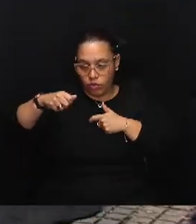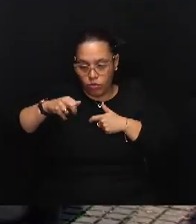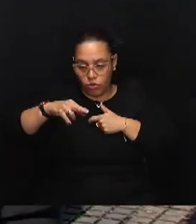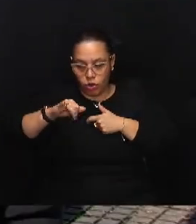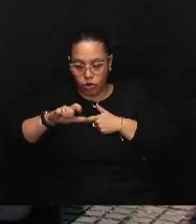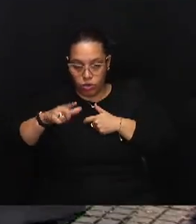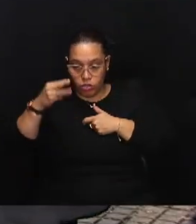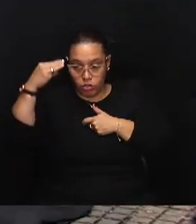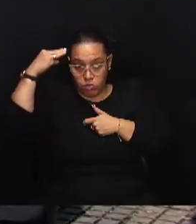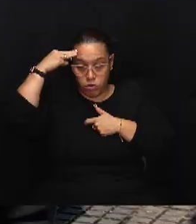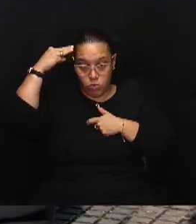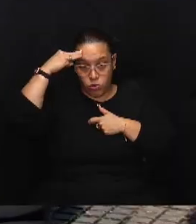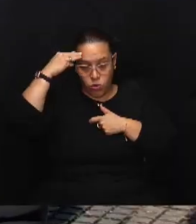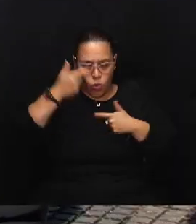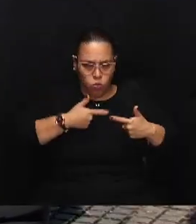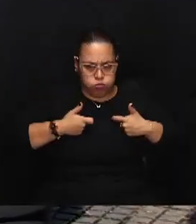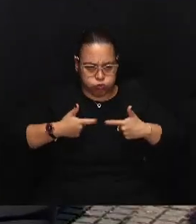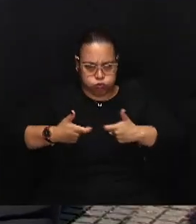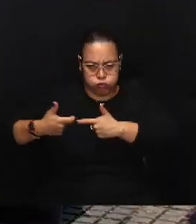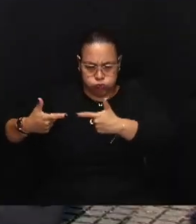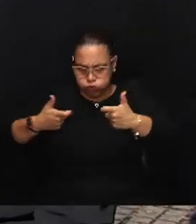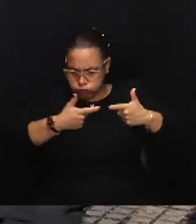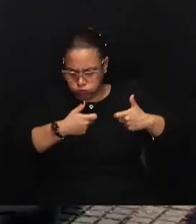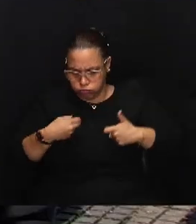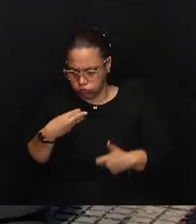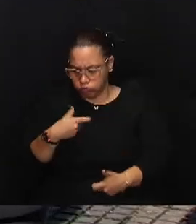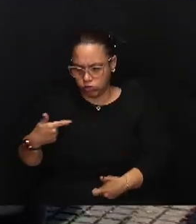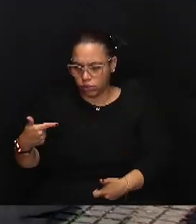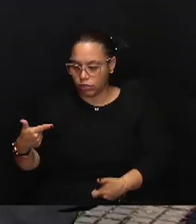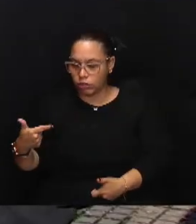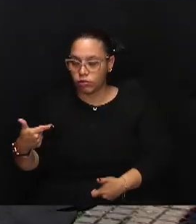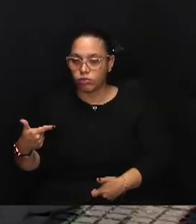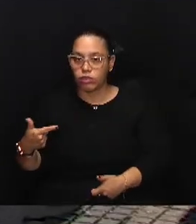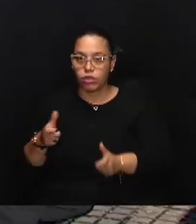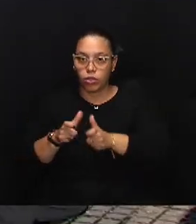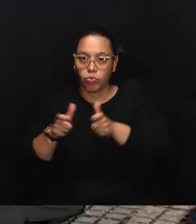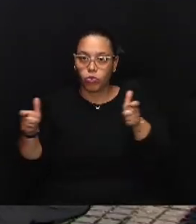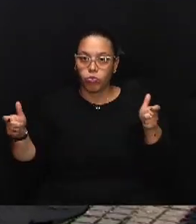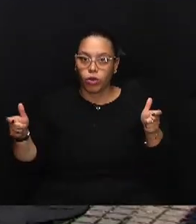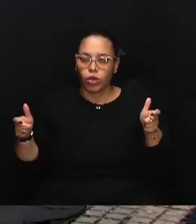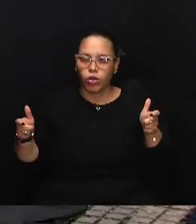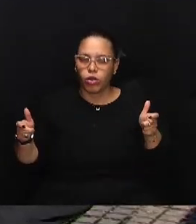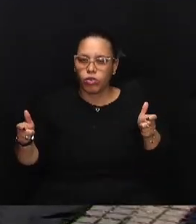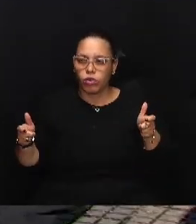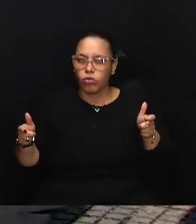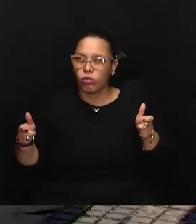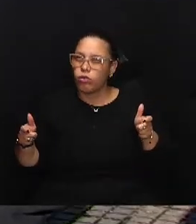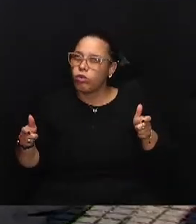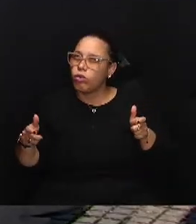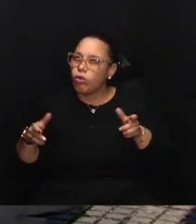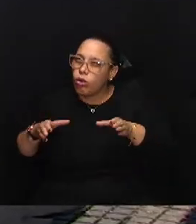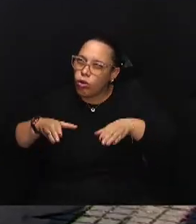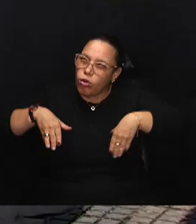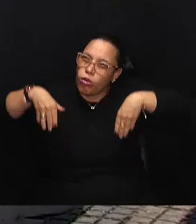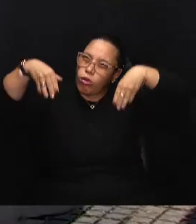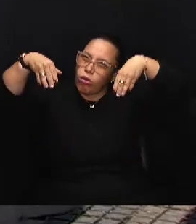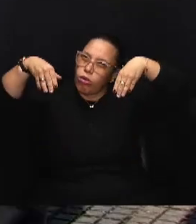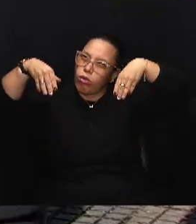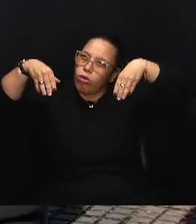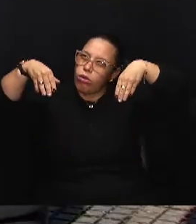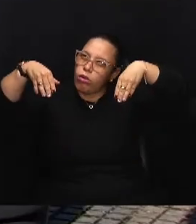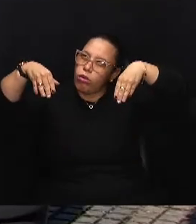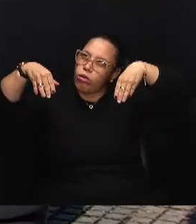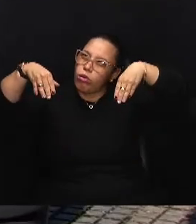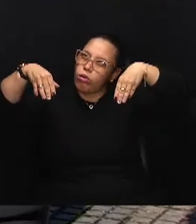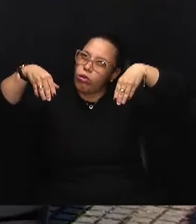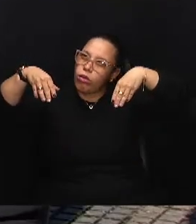dos revolucionários de 32. O maior é o monumento mausoléu ao soldado constitucionalista, que